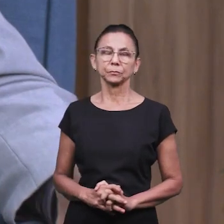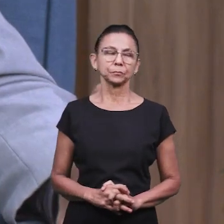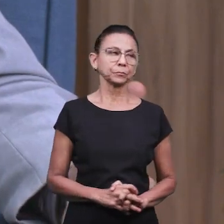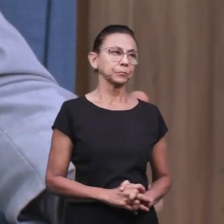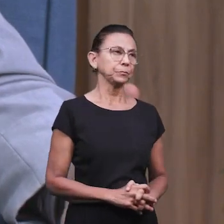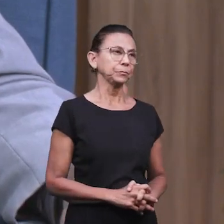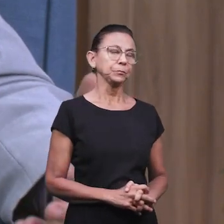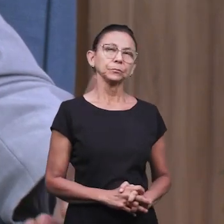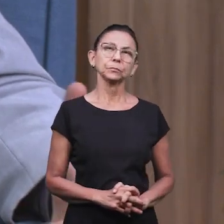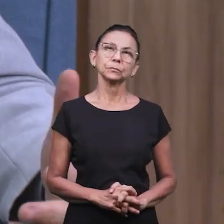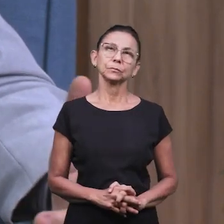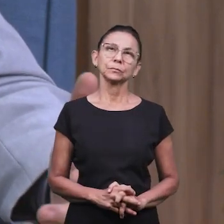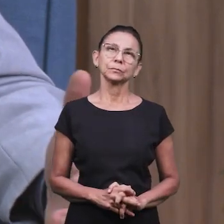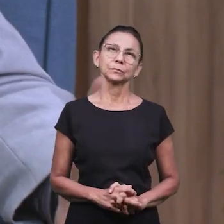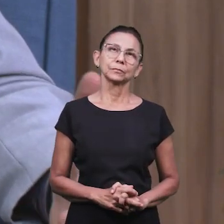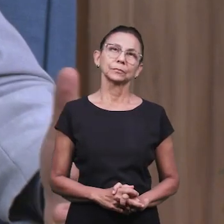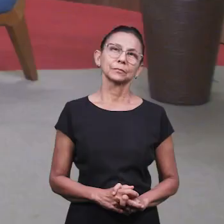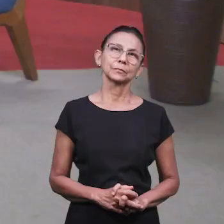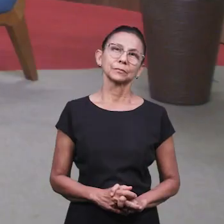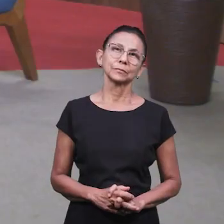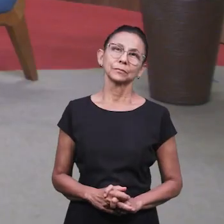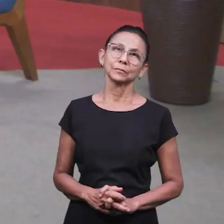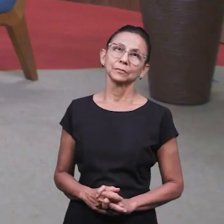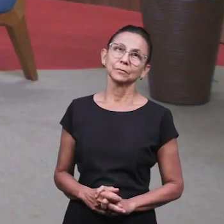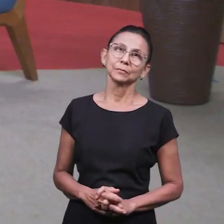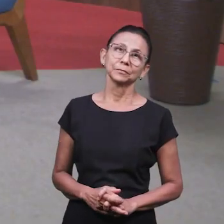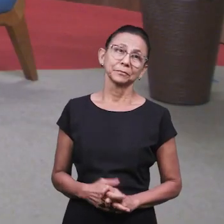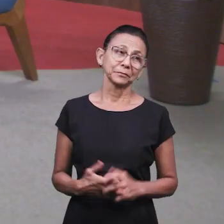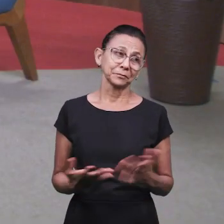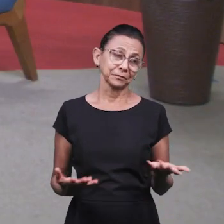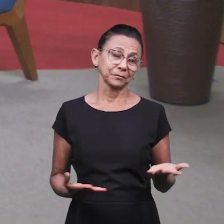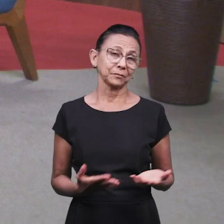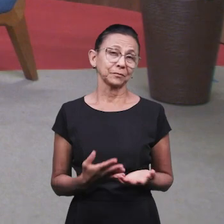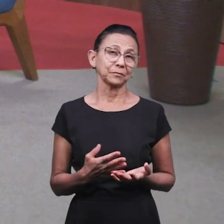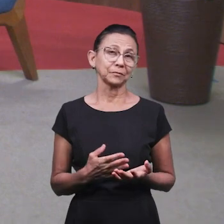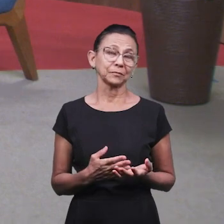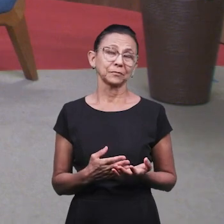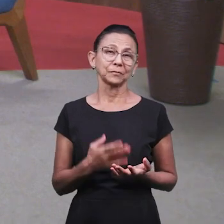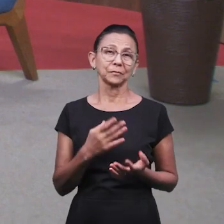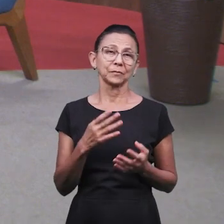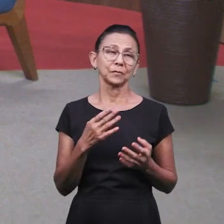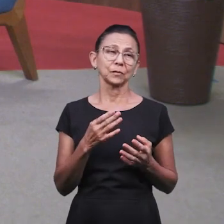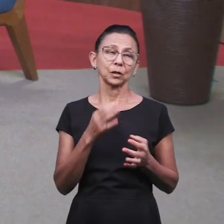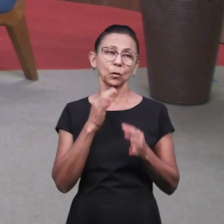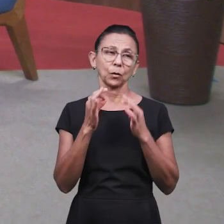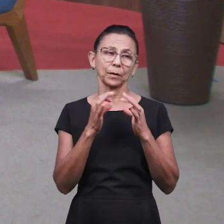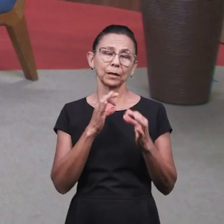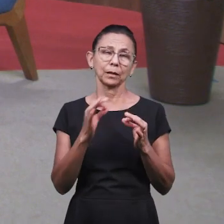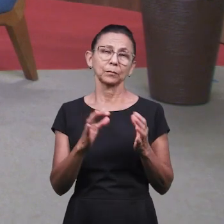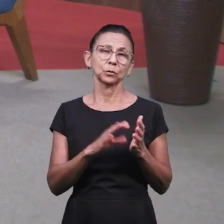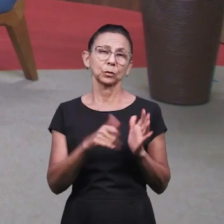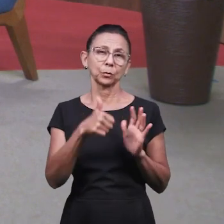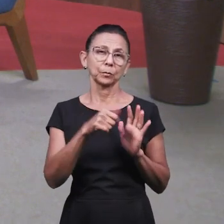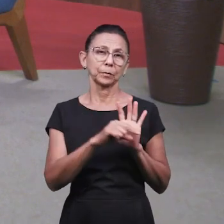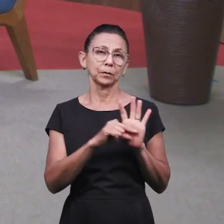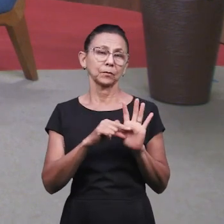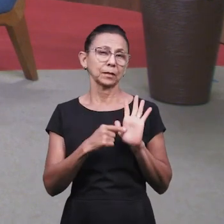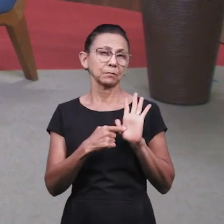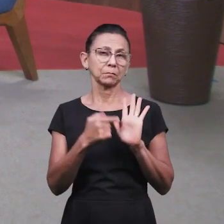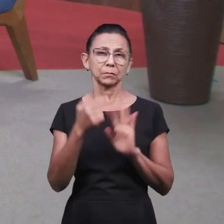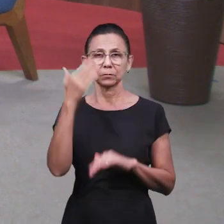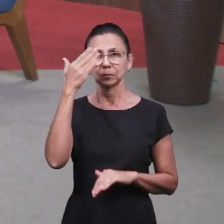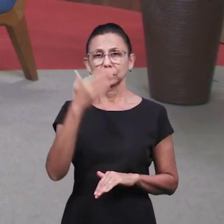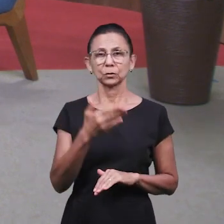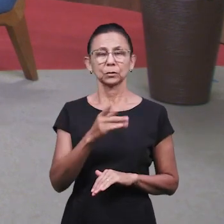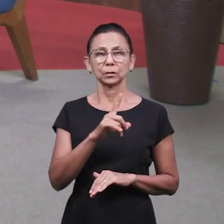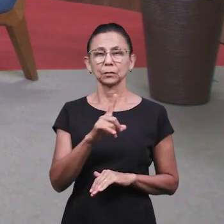Falamos aqui sobre o primeiro verso que nem tava, a gente nem mostrou, né? Uma introdução ainda. Então vamos compartilhar com os irmãos